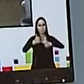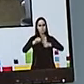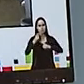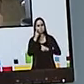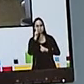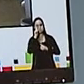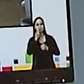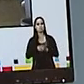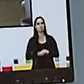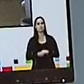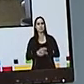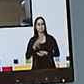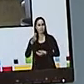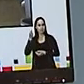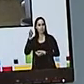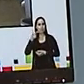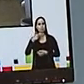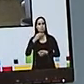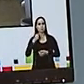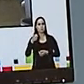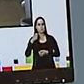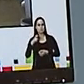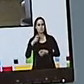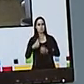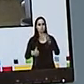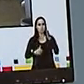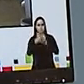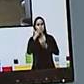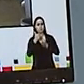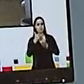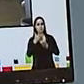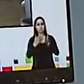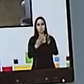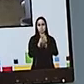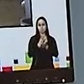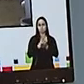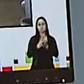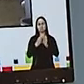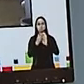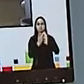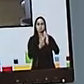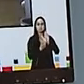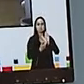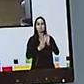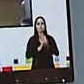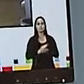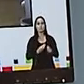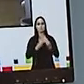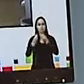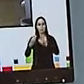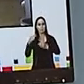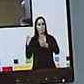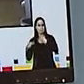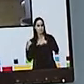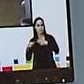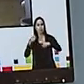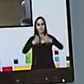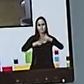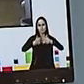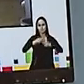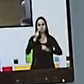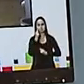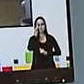logística sustentável e governança de contratações públicas, inclusão de cotas em contratos de terceirização